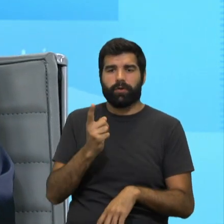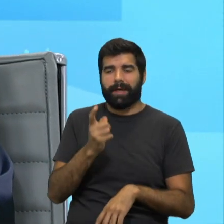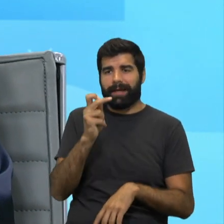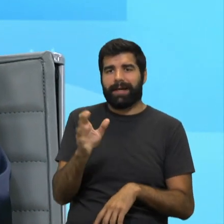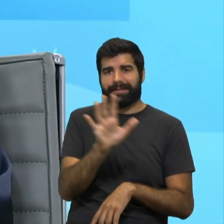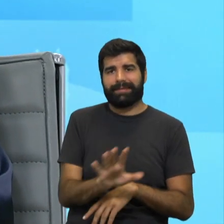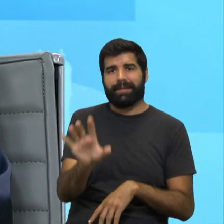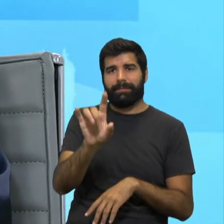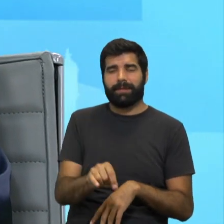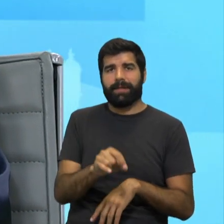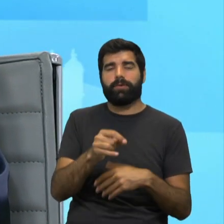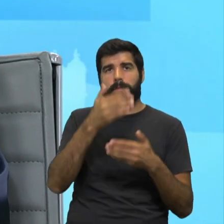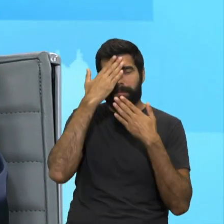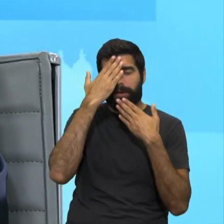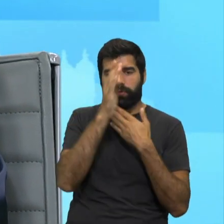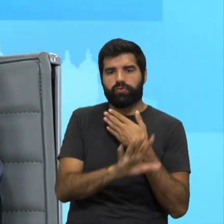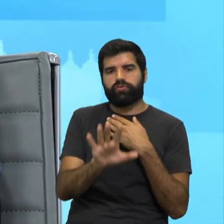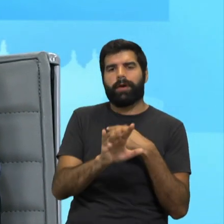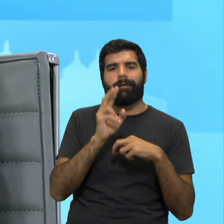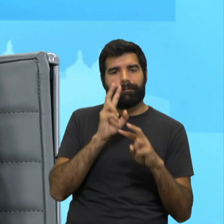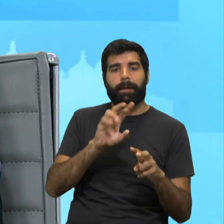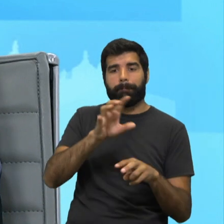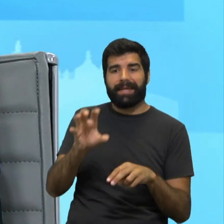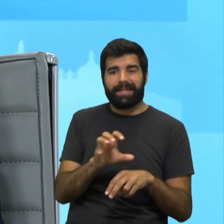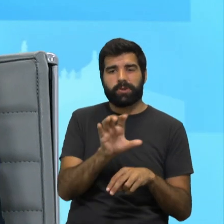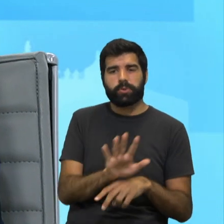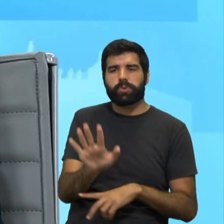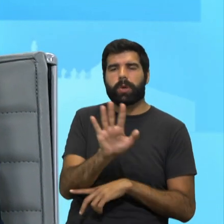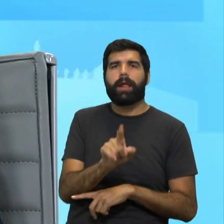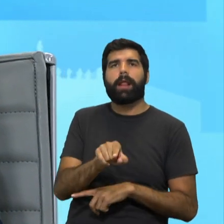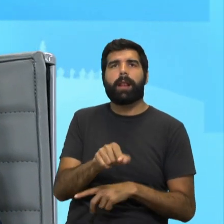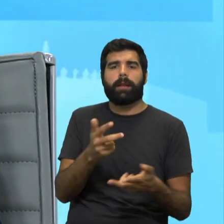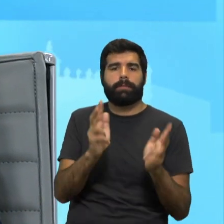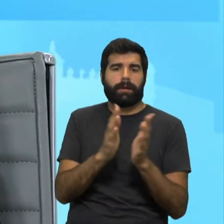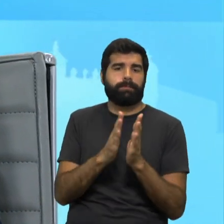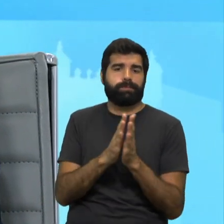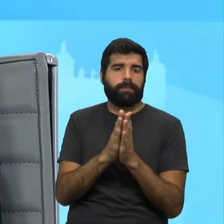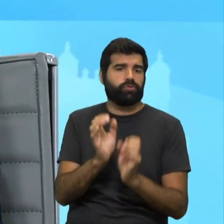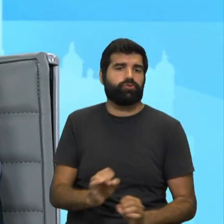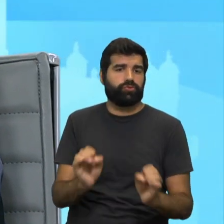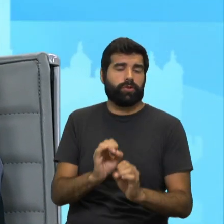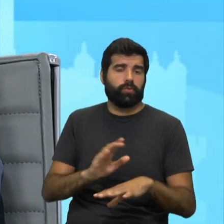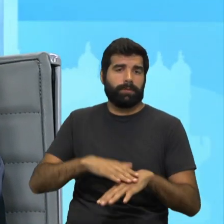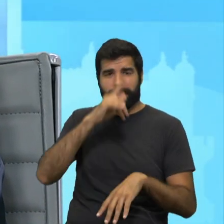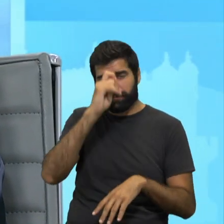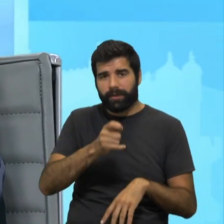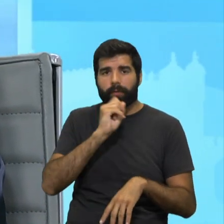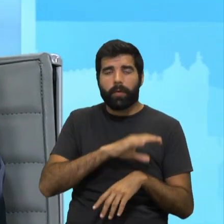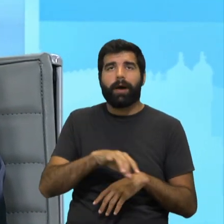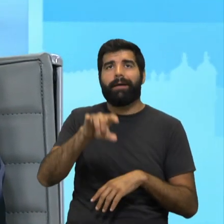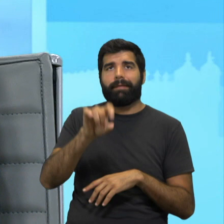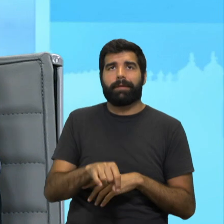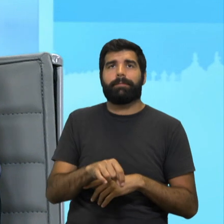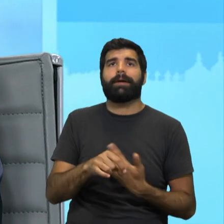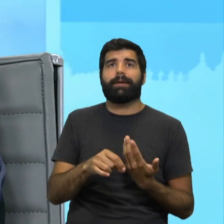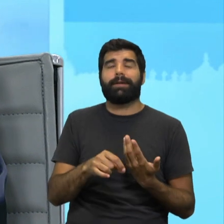mas também para o Médio Oriente como países ou regiões onde, de facto, a liberdade religiosa não é respeitada, não